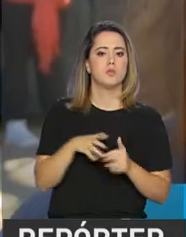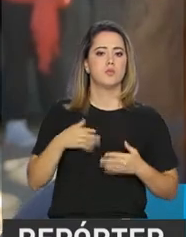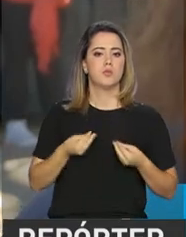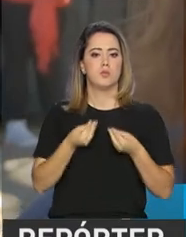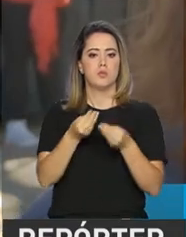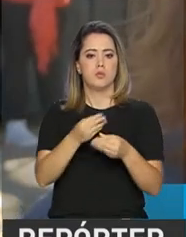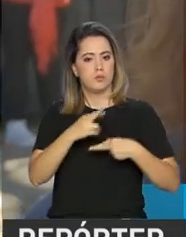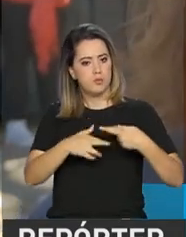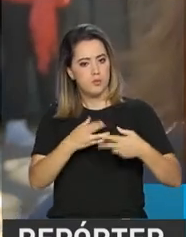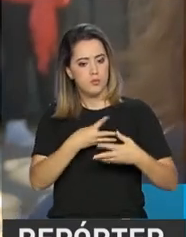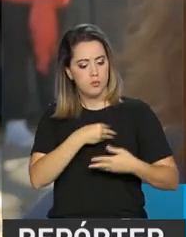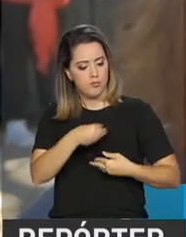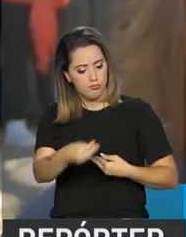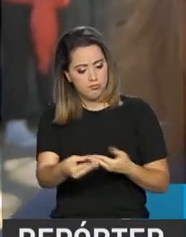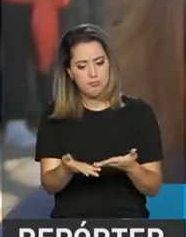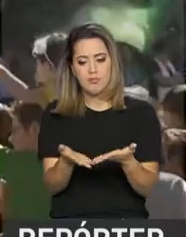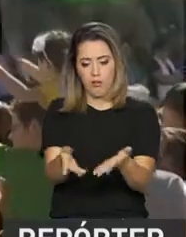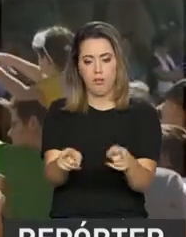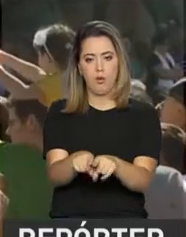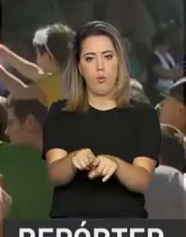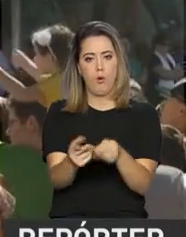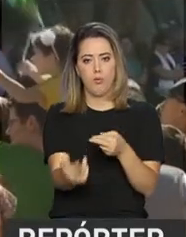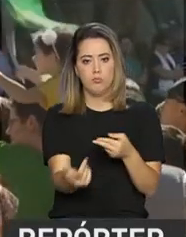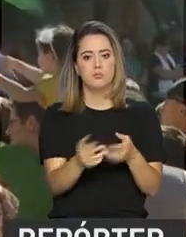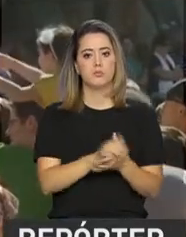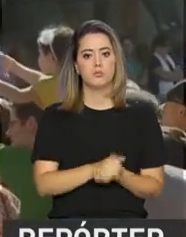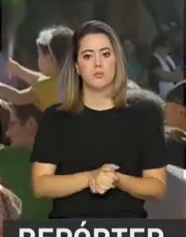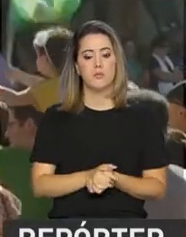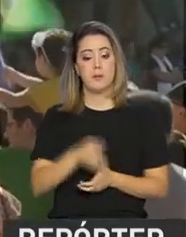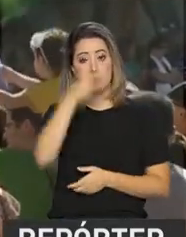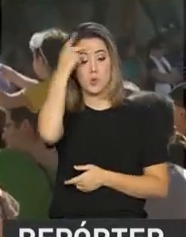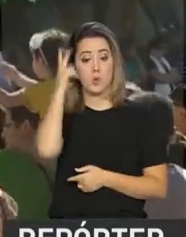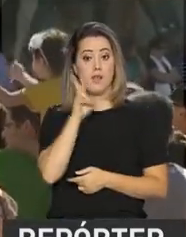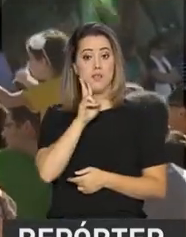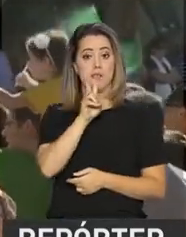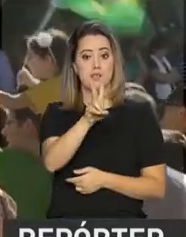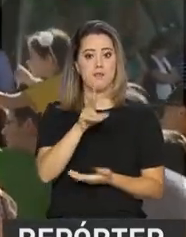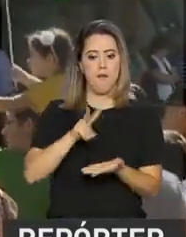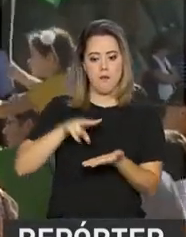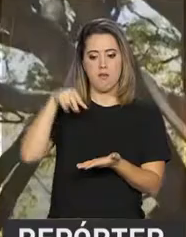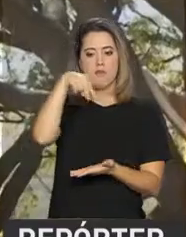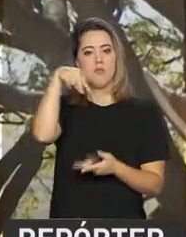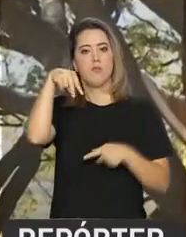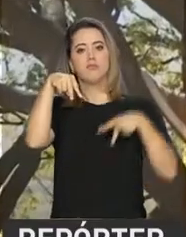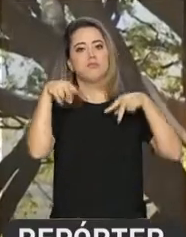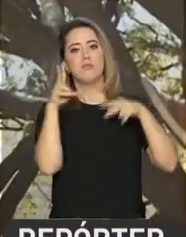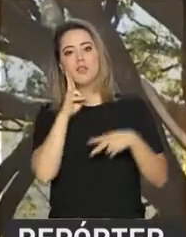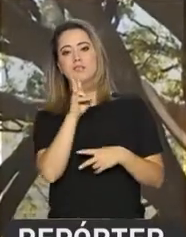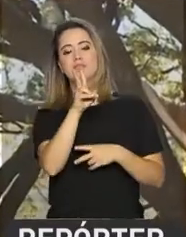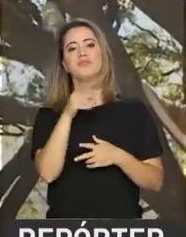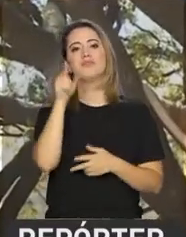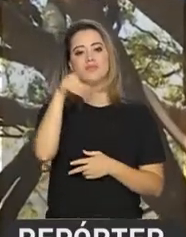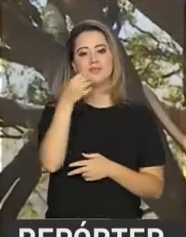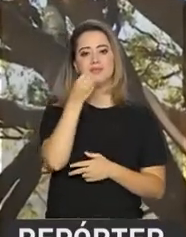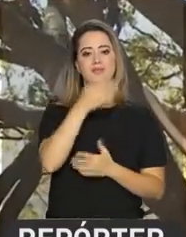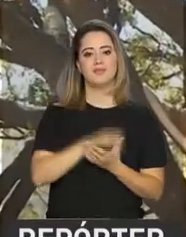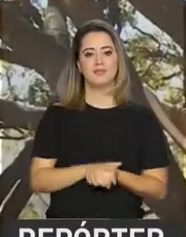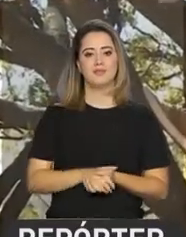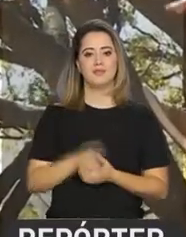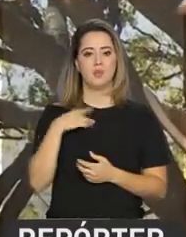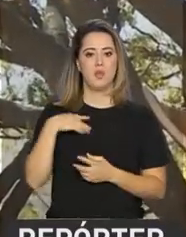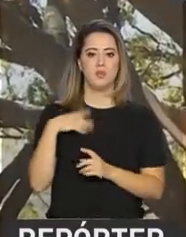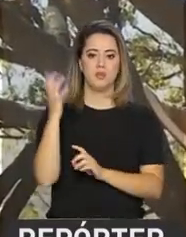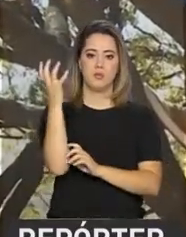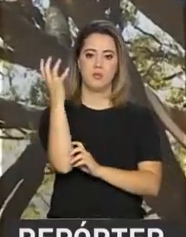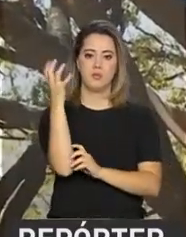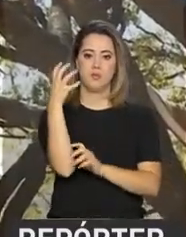tentando passar para os meus filhos meus netos também teve gente que fez de tudo para conseguir ver o desfile e parece que valeu a pena subir em cima